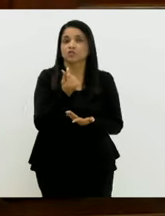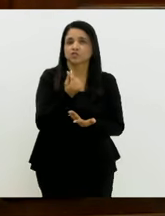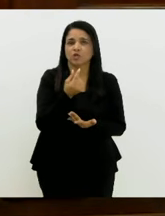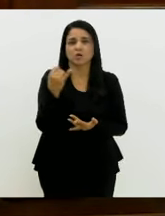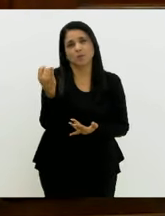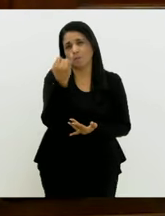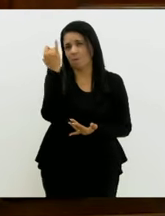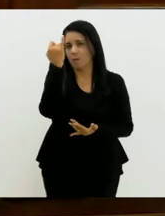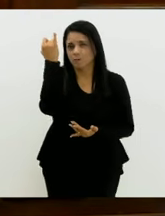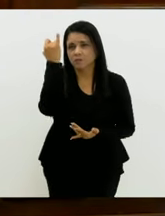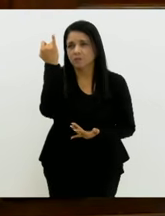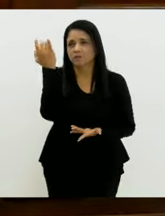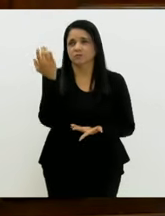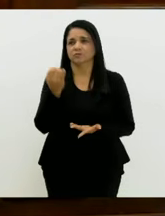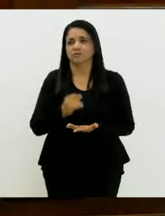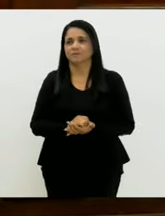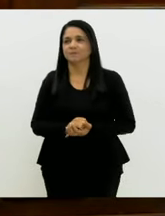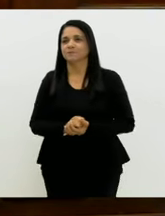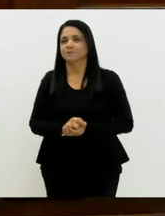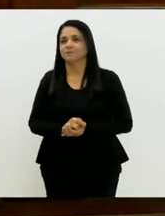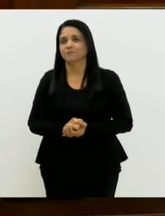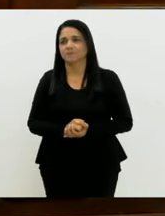importância.